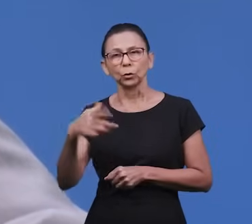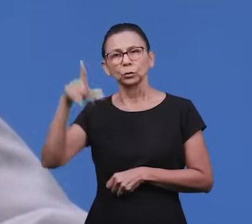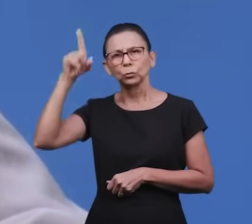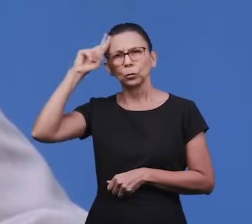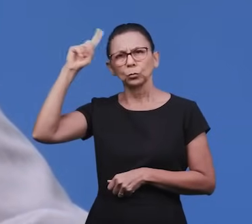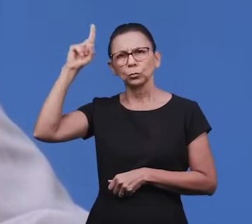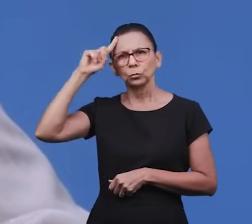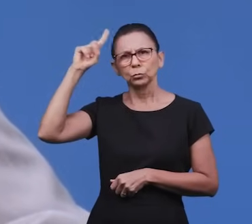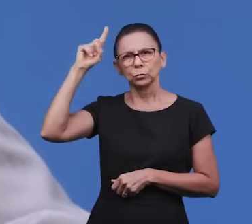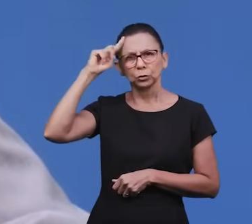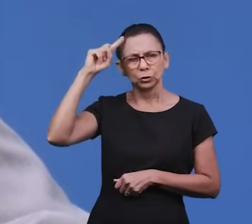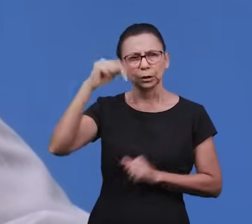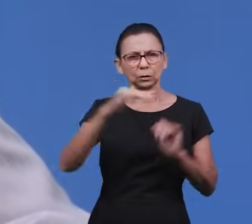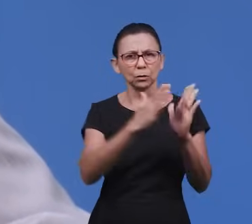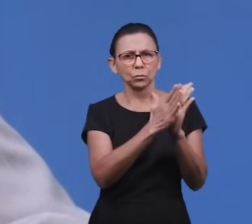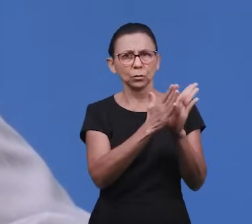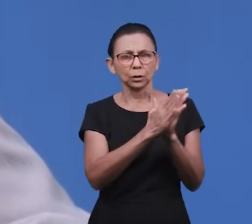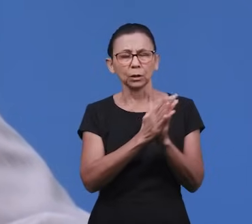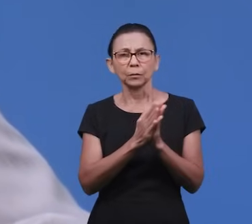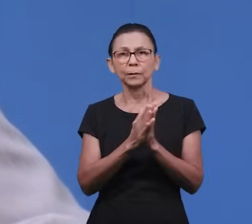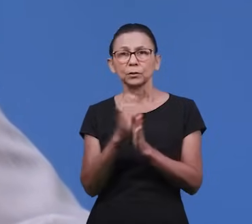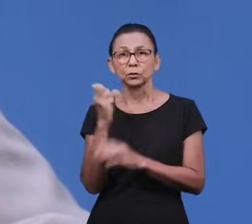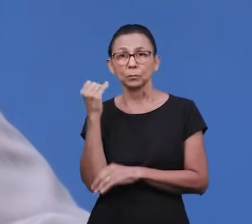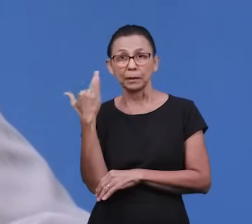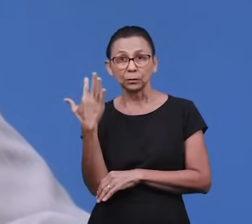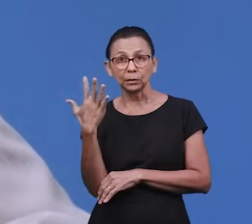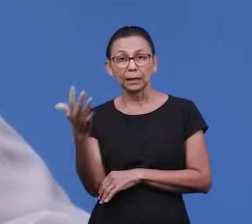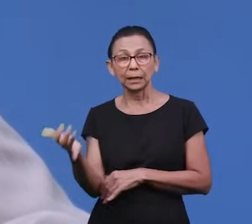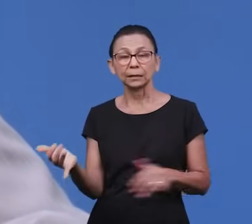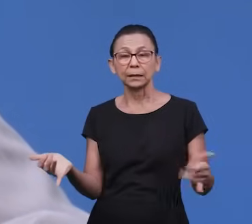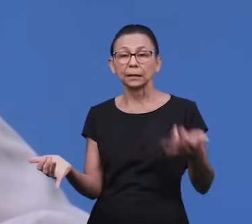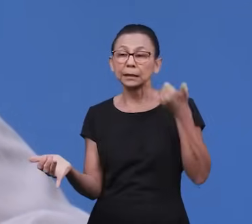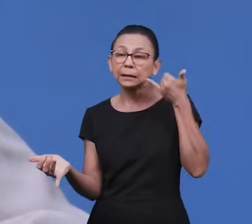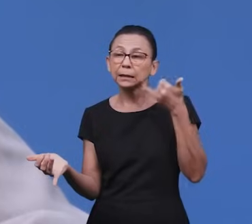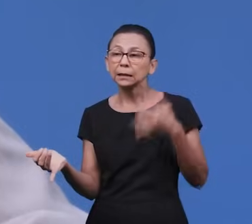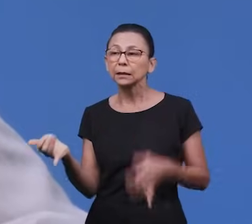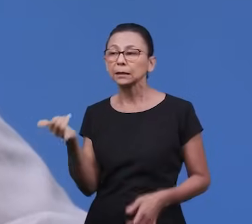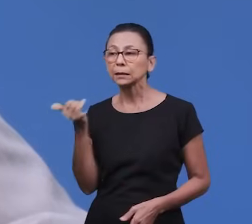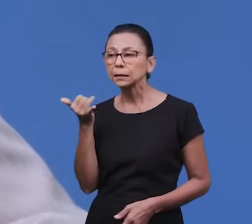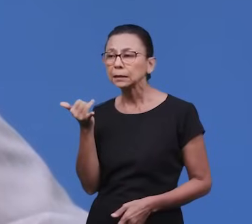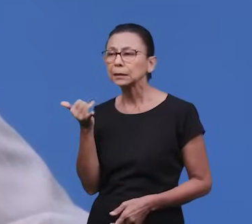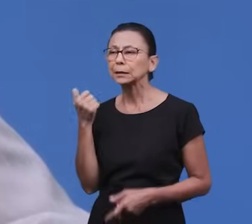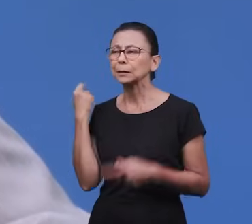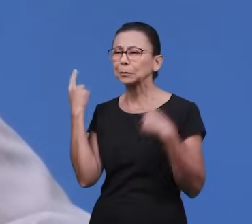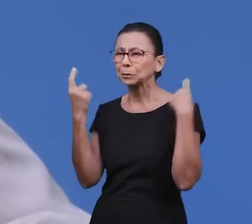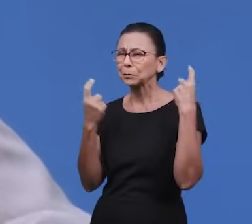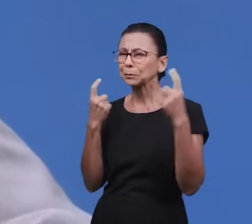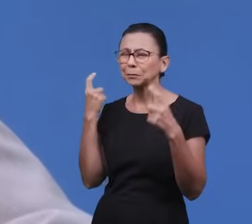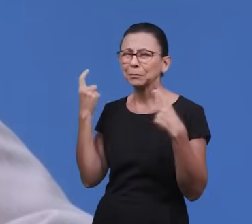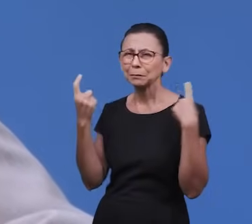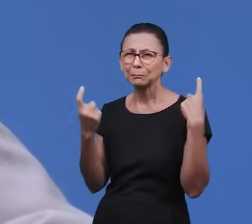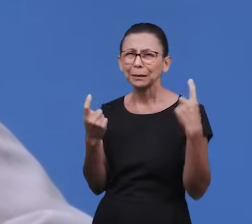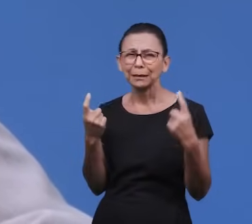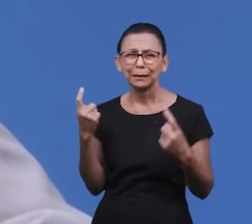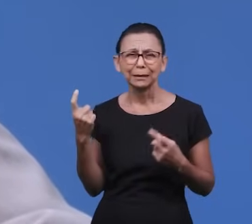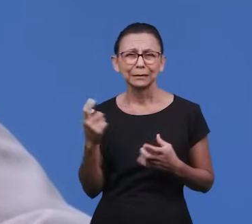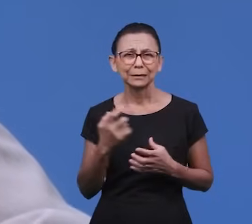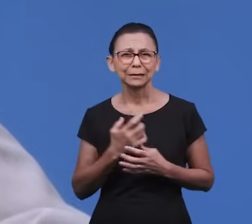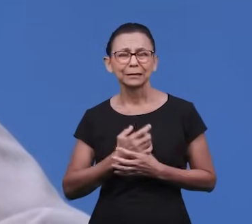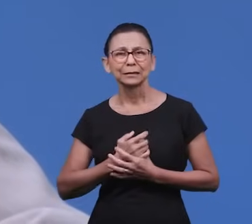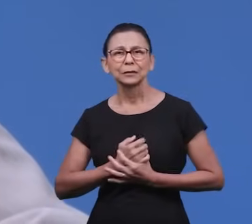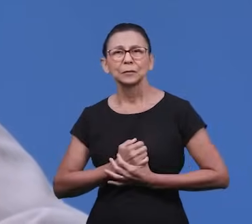os dias, nós atendemos ela. Ela liga 2h40 da manhã, ela liga assim muito